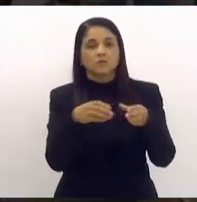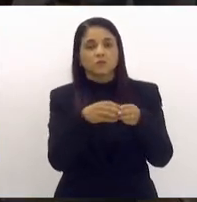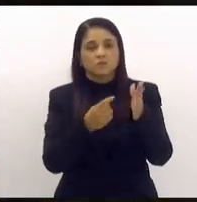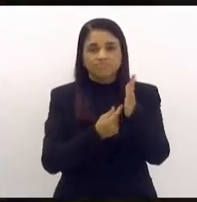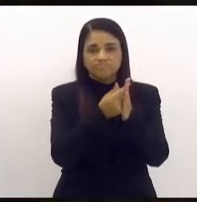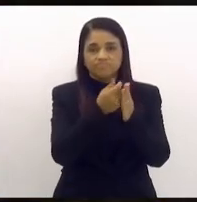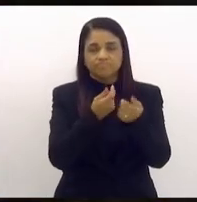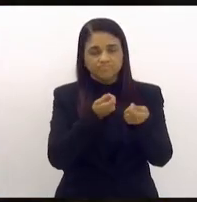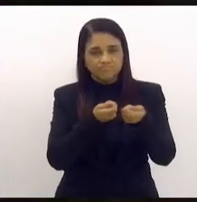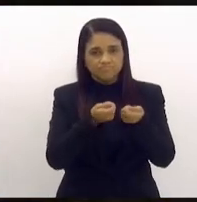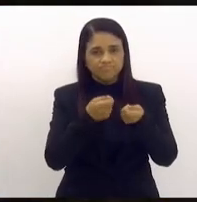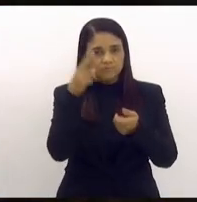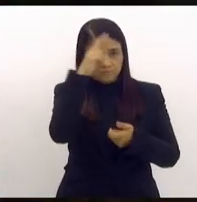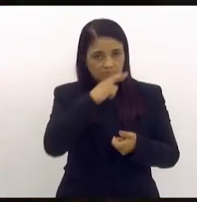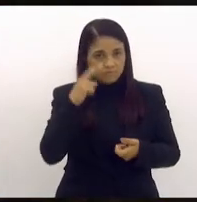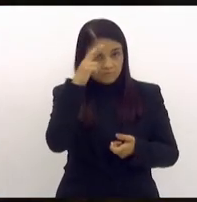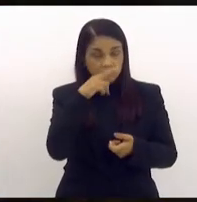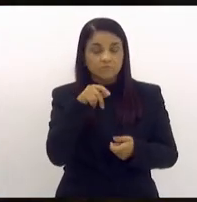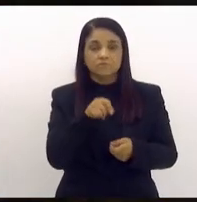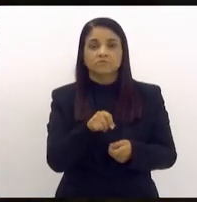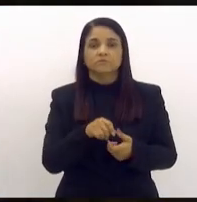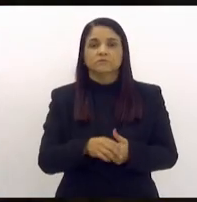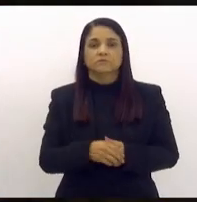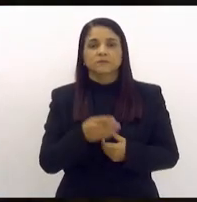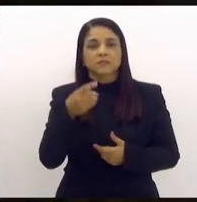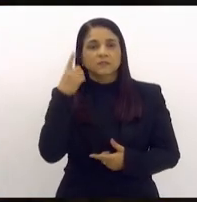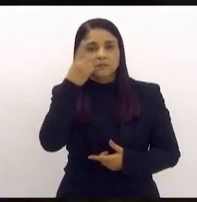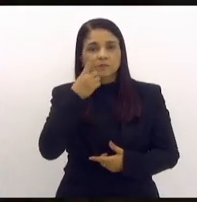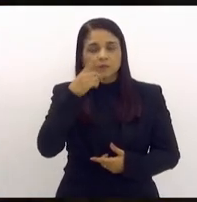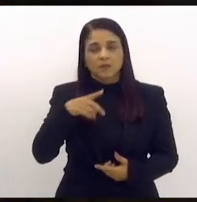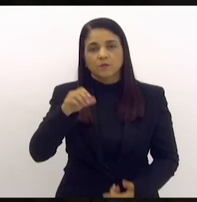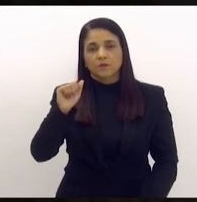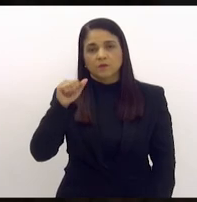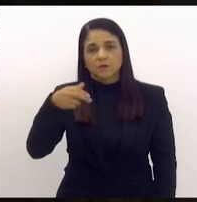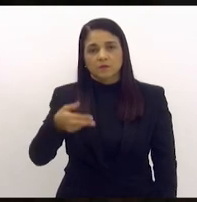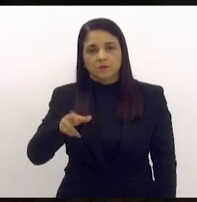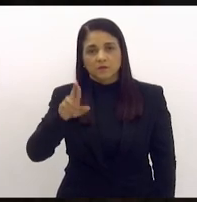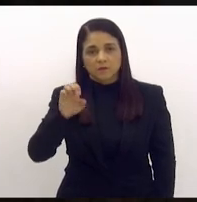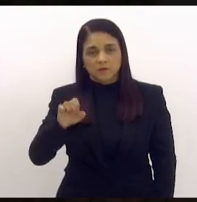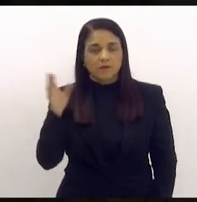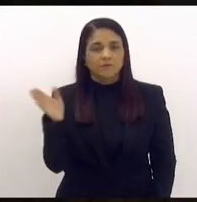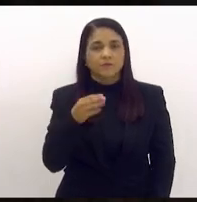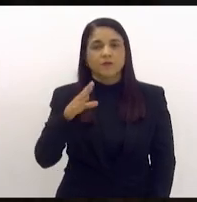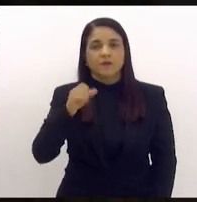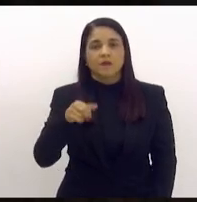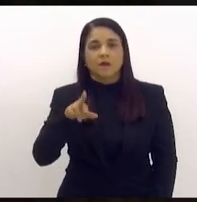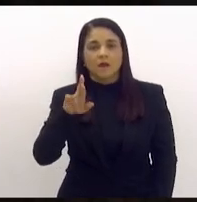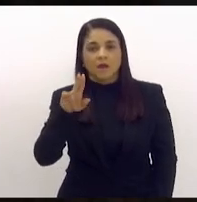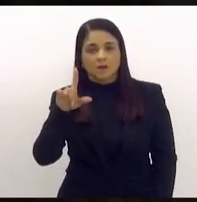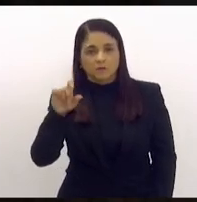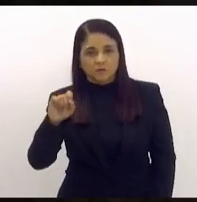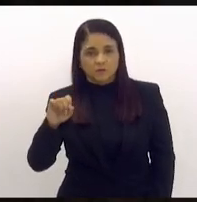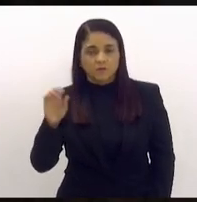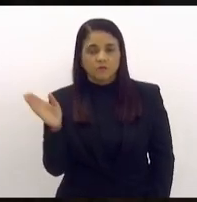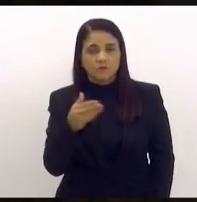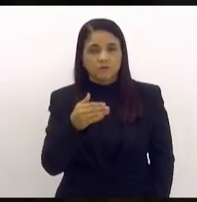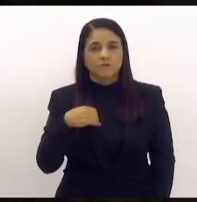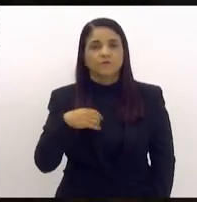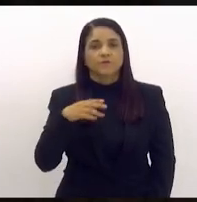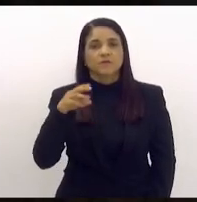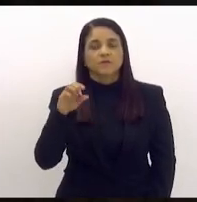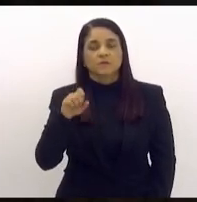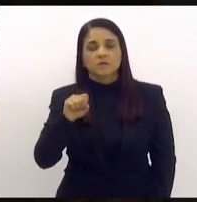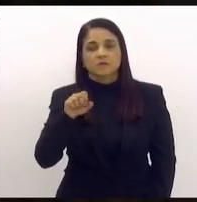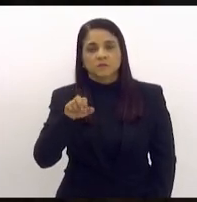orçamento, fiscalização financeira e controle, deputado André Correia, deputado Carlo Macedo, deputado doutor